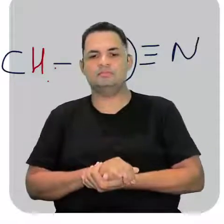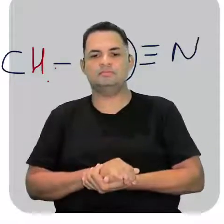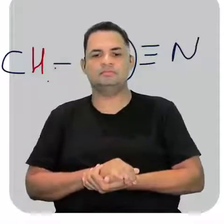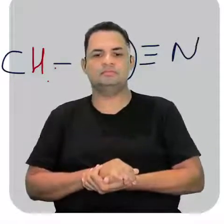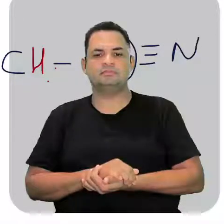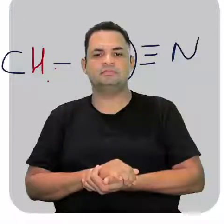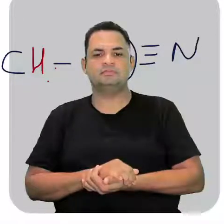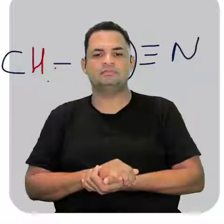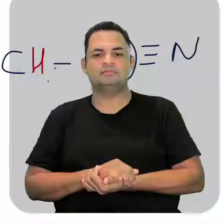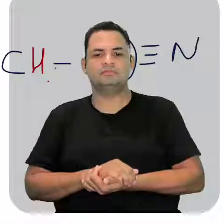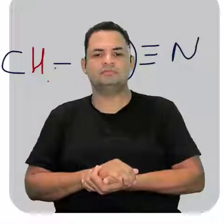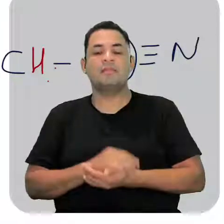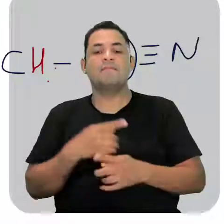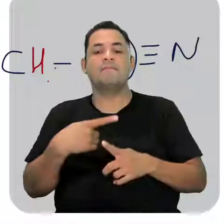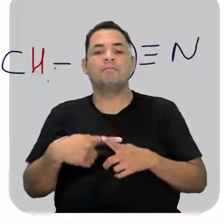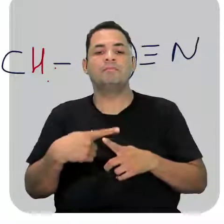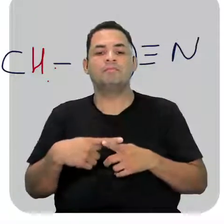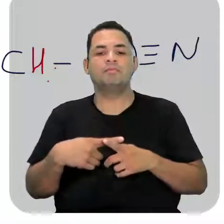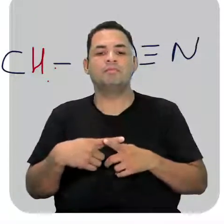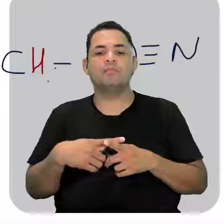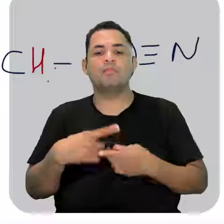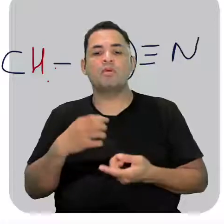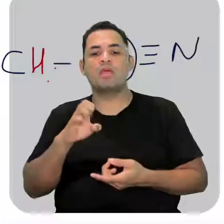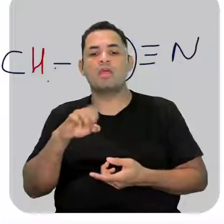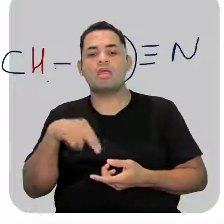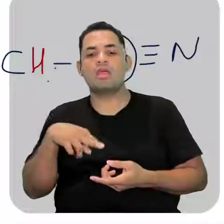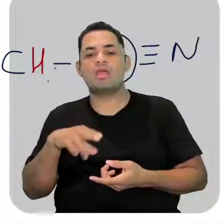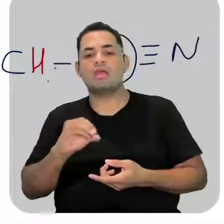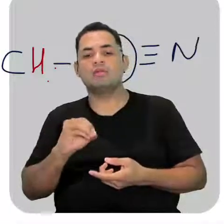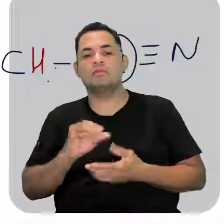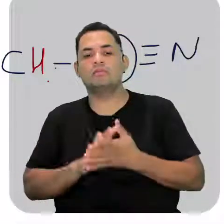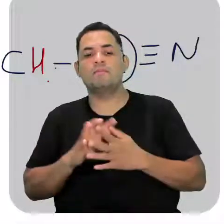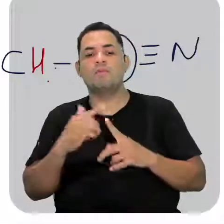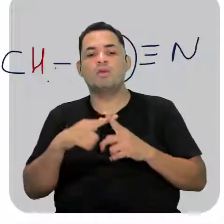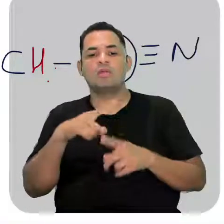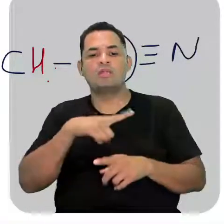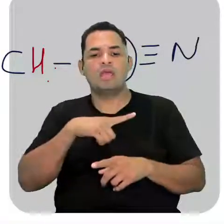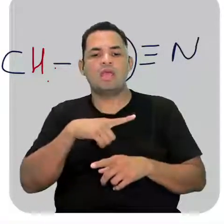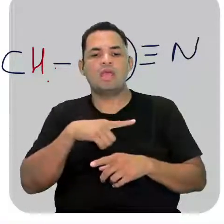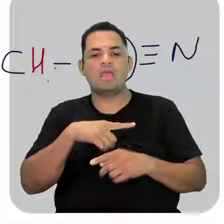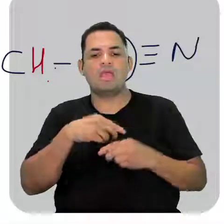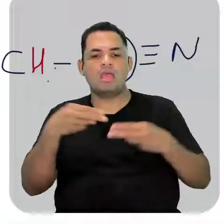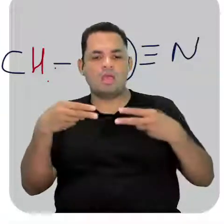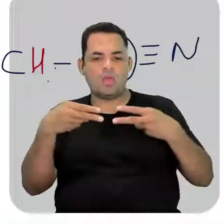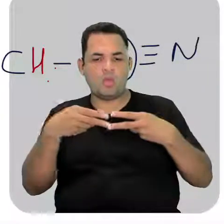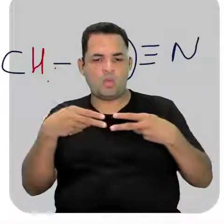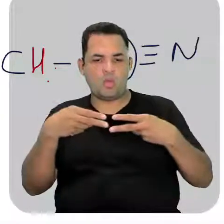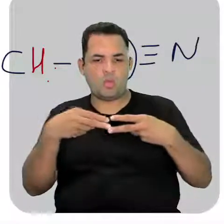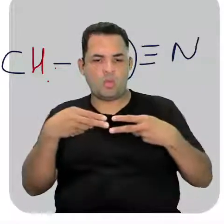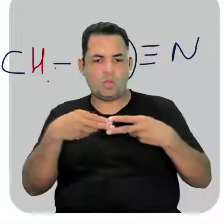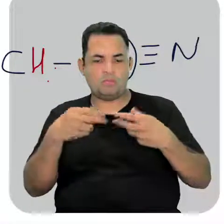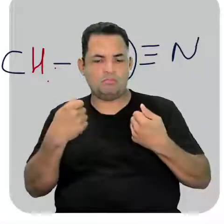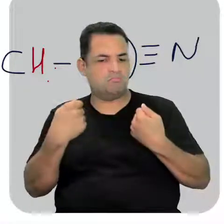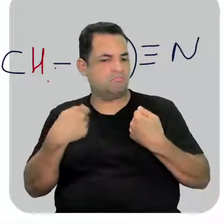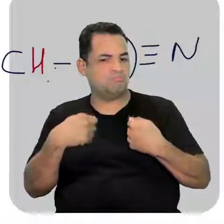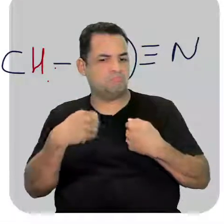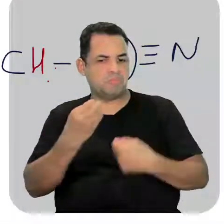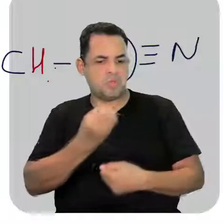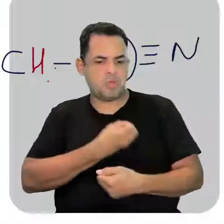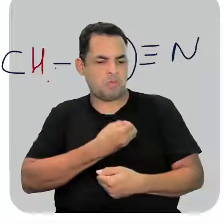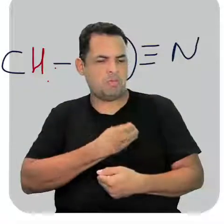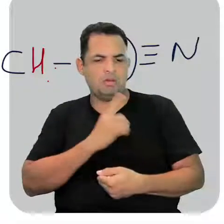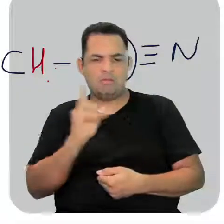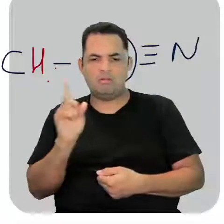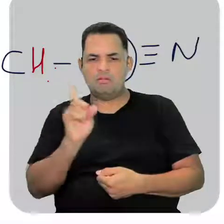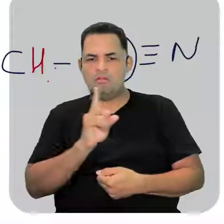Propeno-nitrila. Por que eno? Porque eu tenho ligação dupla. Preciso numerar? Não necessariamente. A